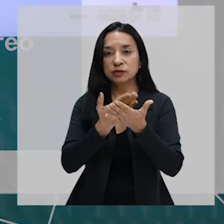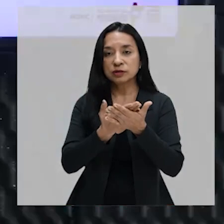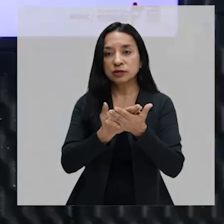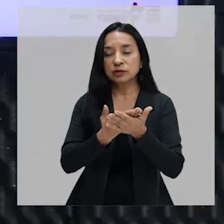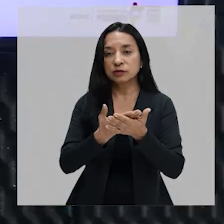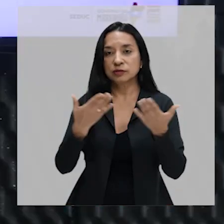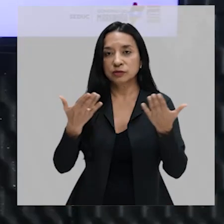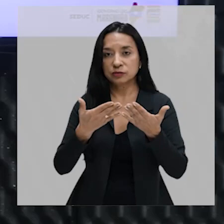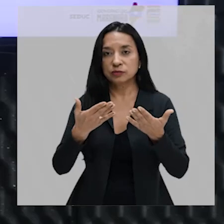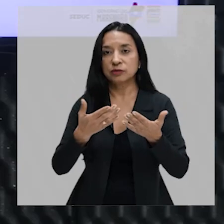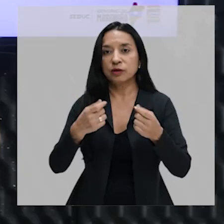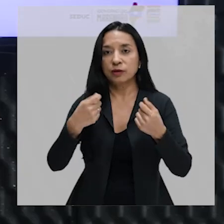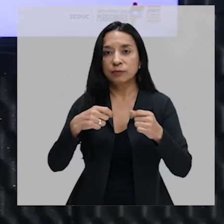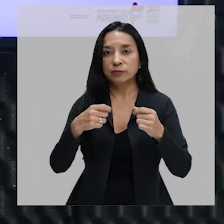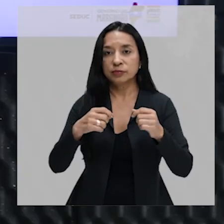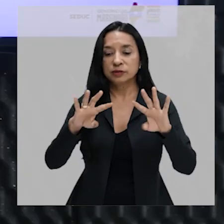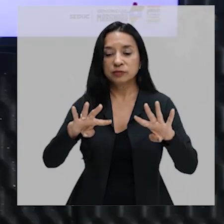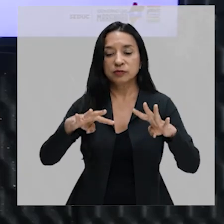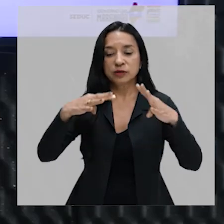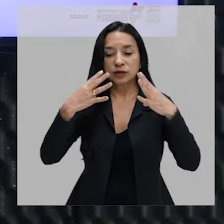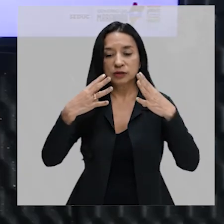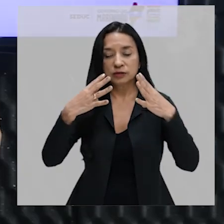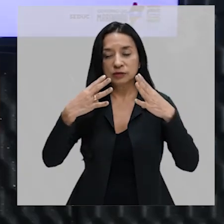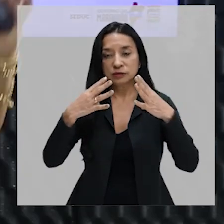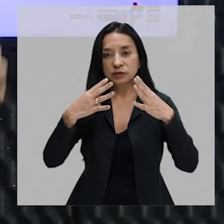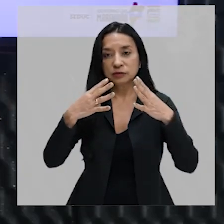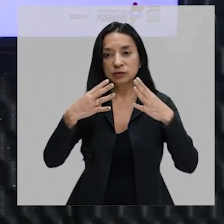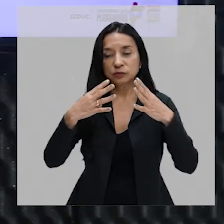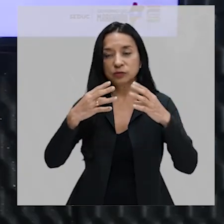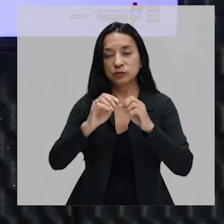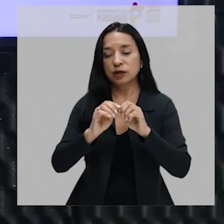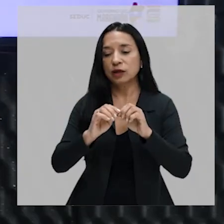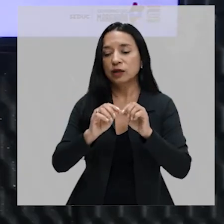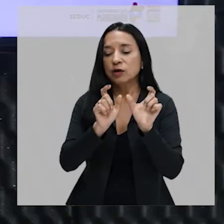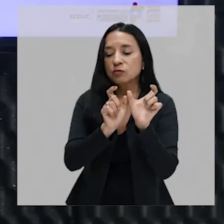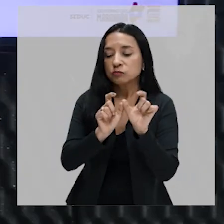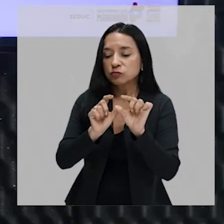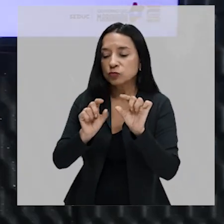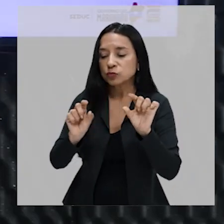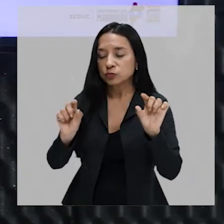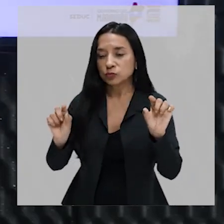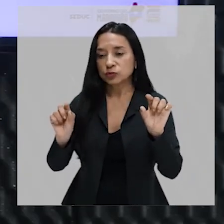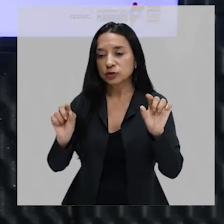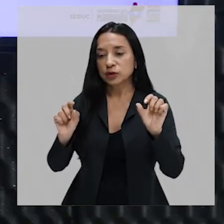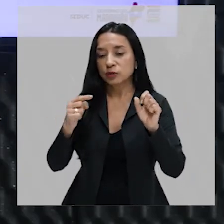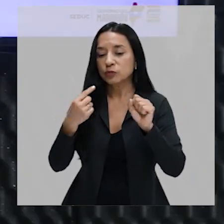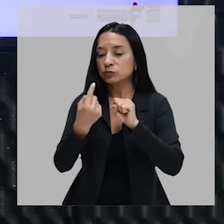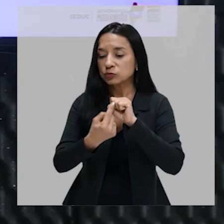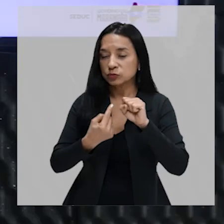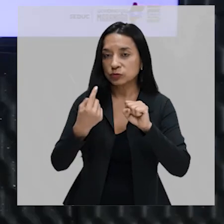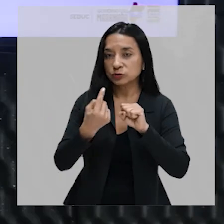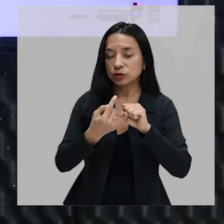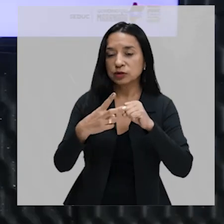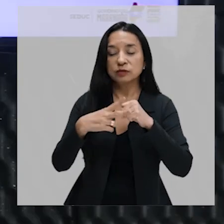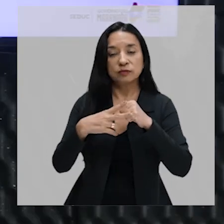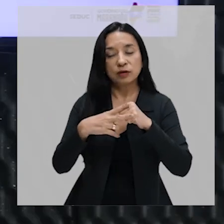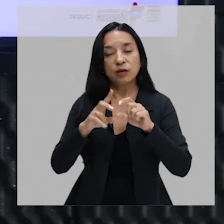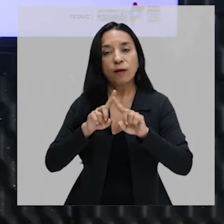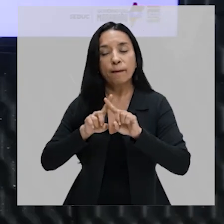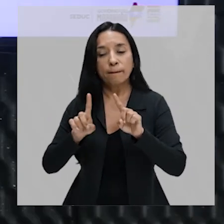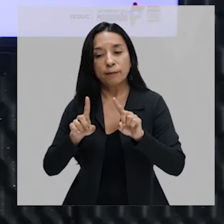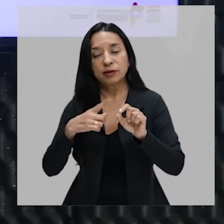nós temos que ficar atentos a essa construção de sujeito com verbo. Porém, existem verbos que